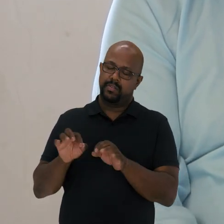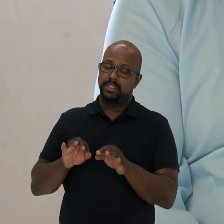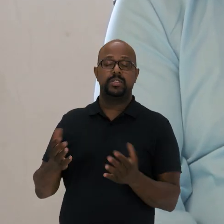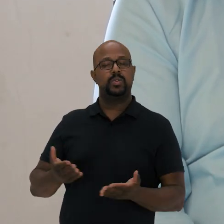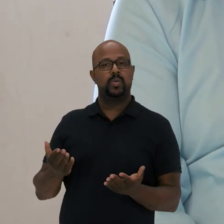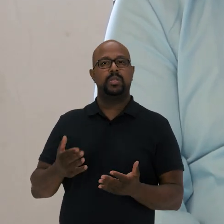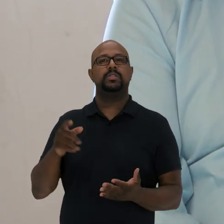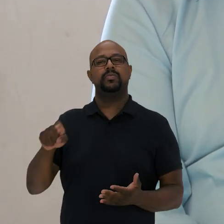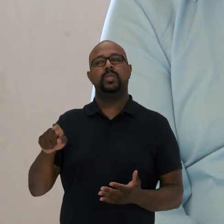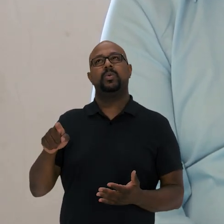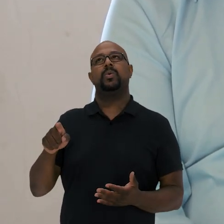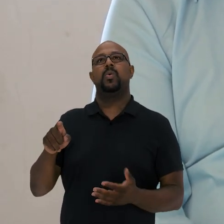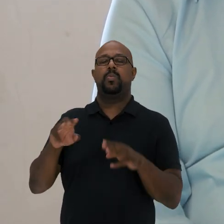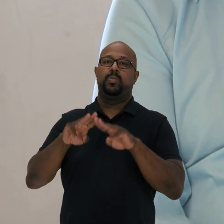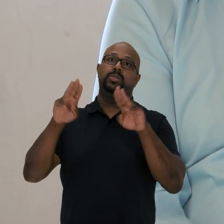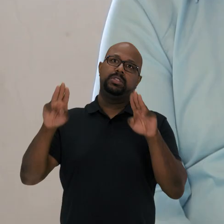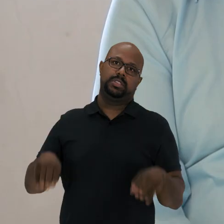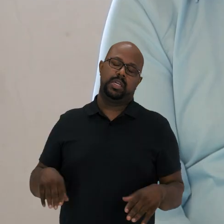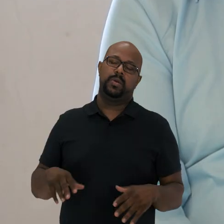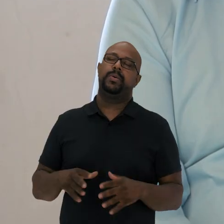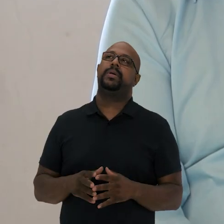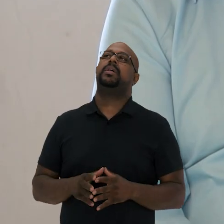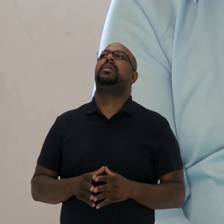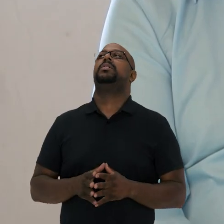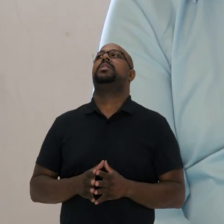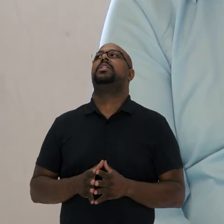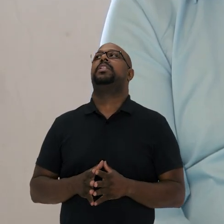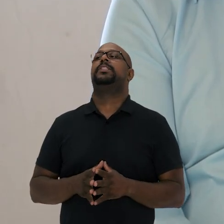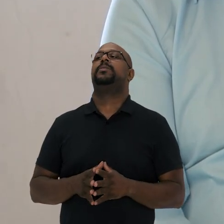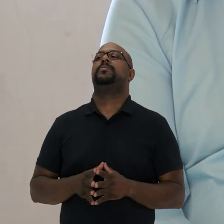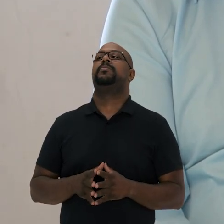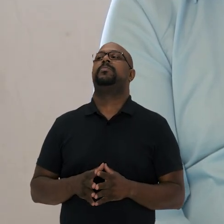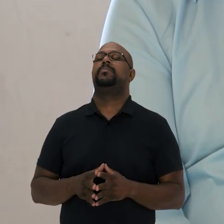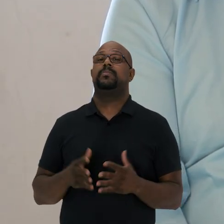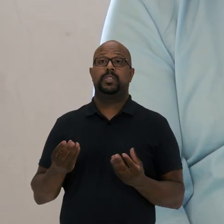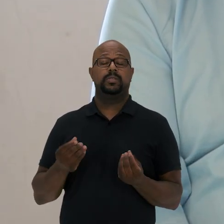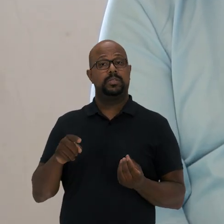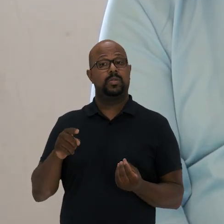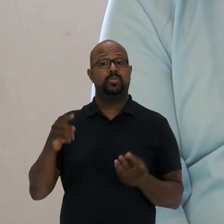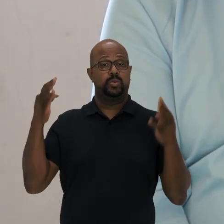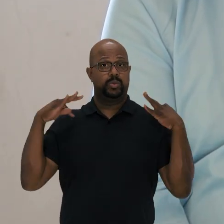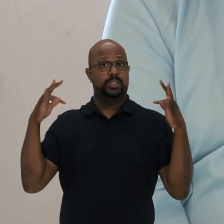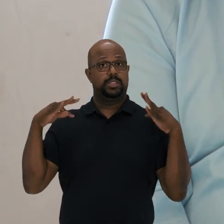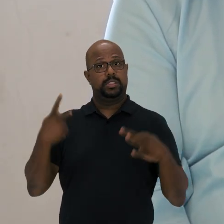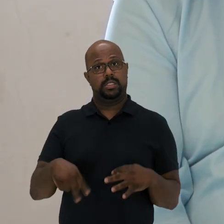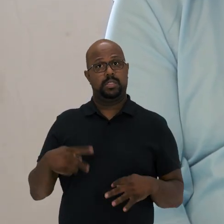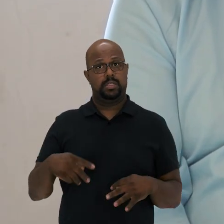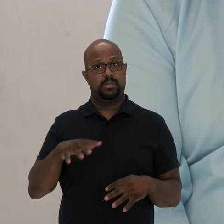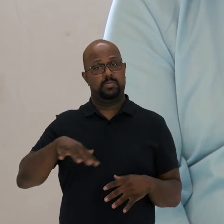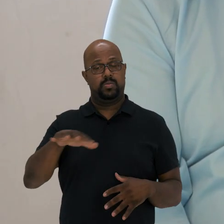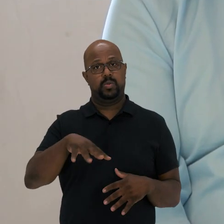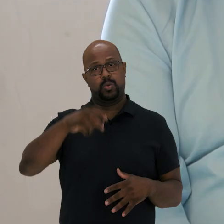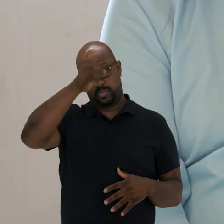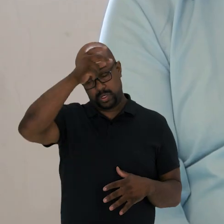fazia uma coisa, e hoje virou um museu, virou, né, uma situação turística, inclusive, no